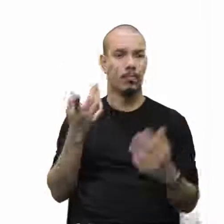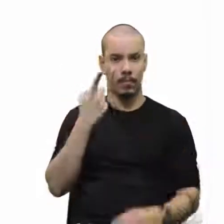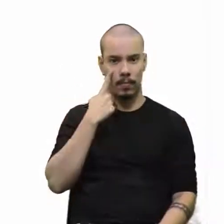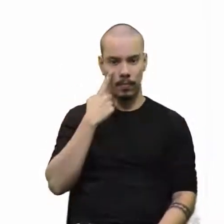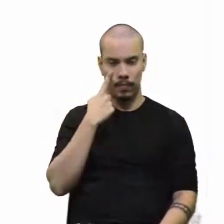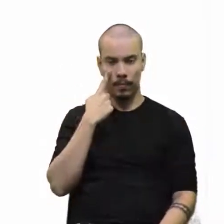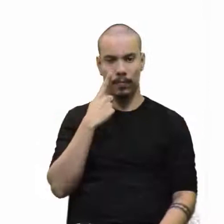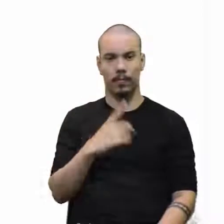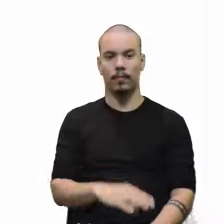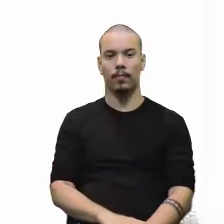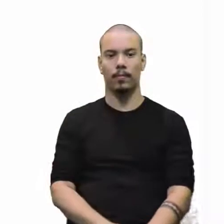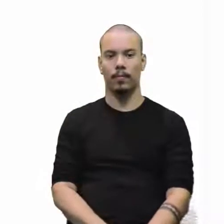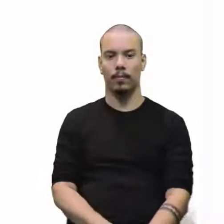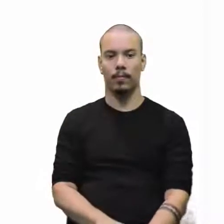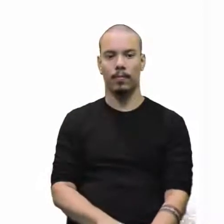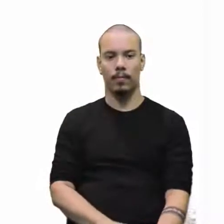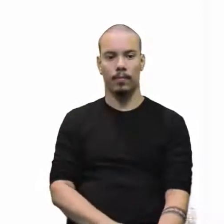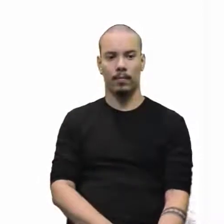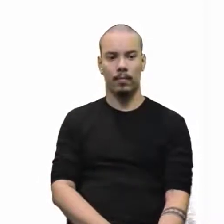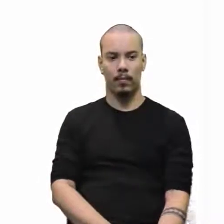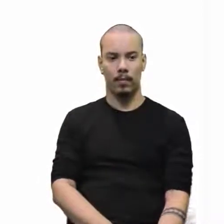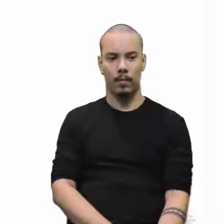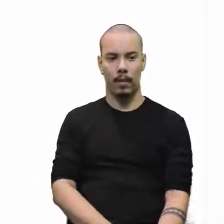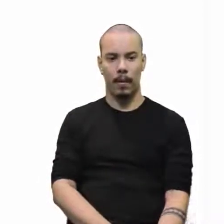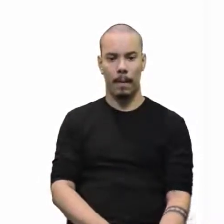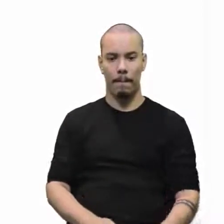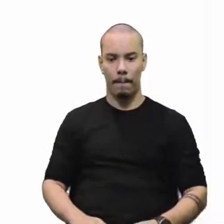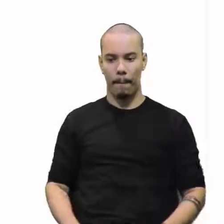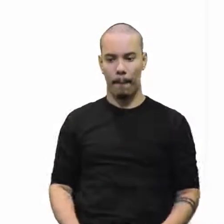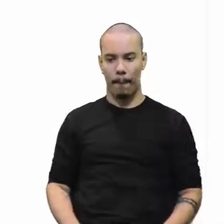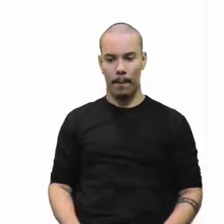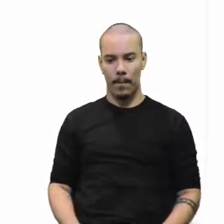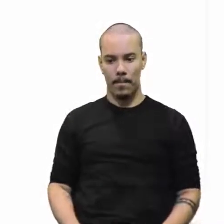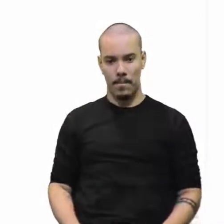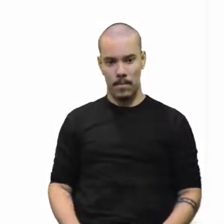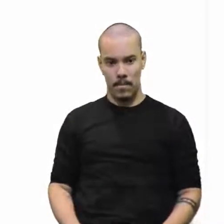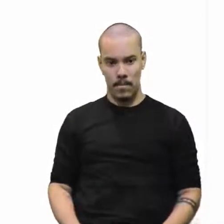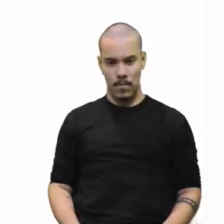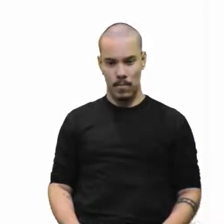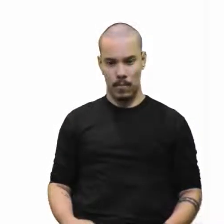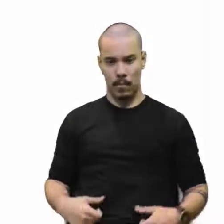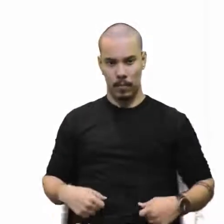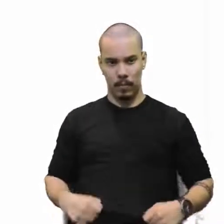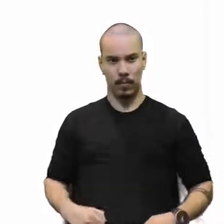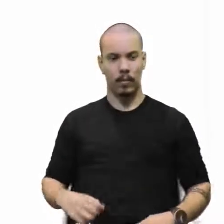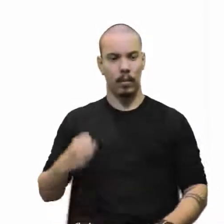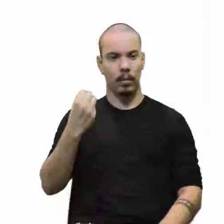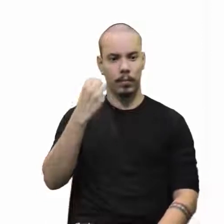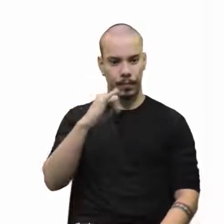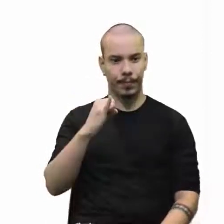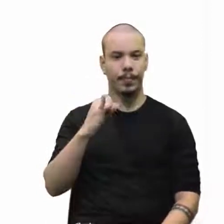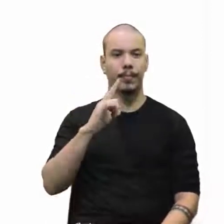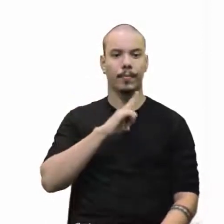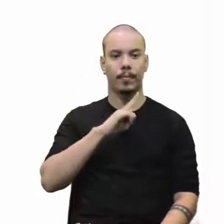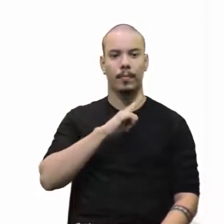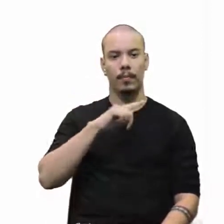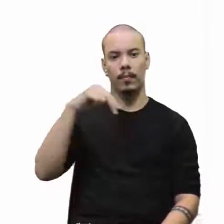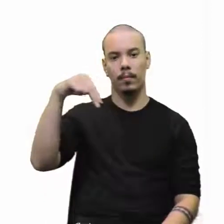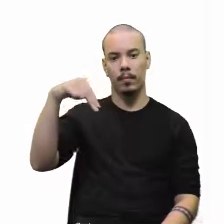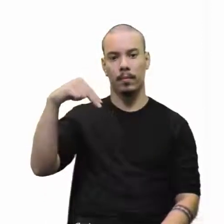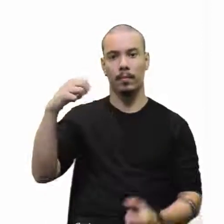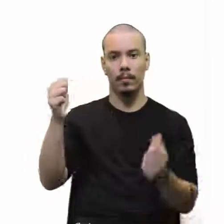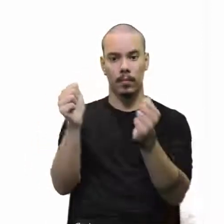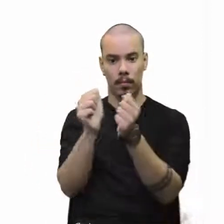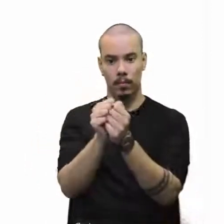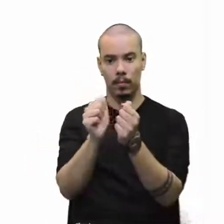alternativas. Então, vamos lá. Norte em cima, então é de cima para baixo esse campo. O polo norte do ímã deve ficar